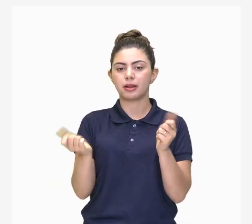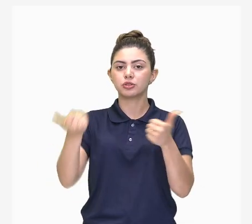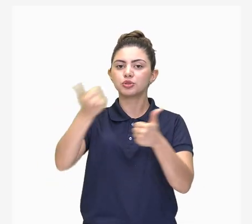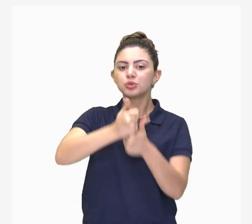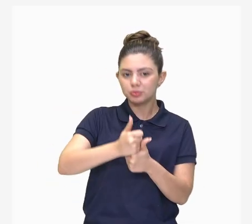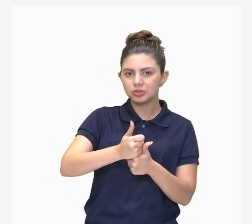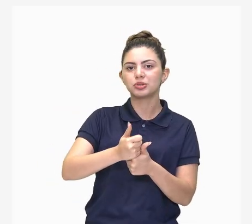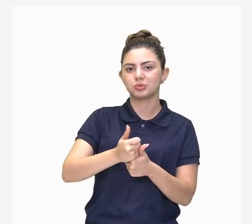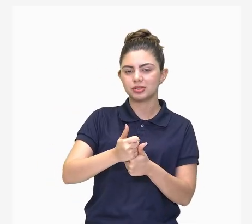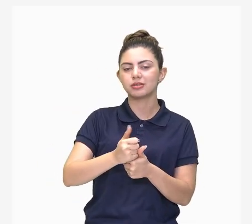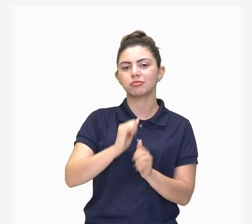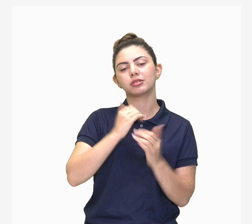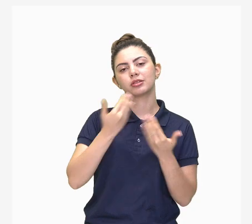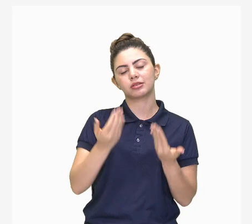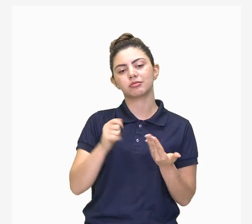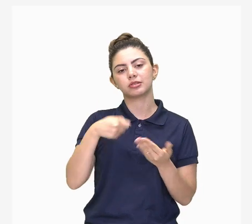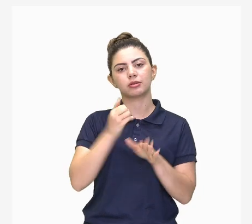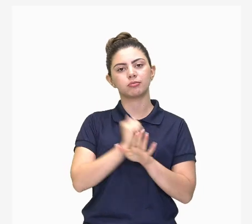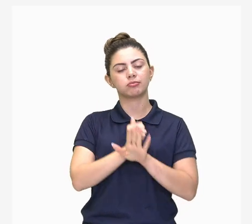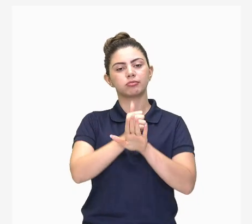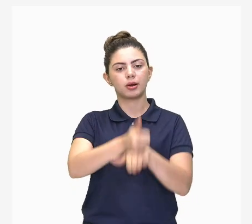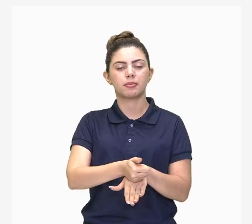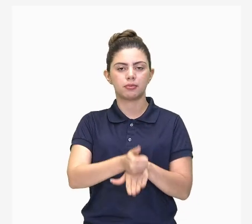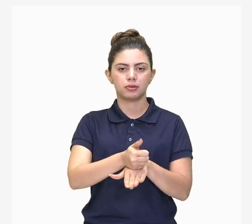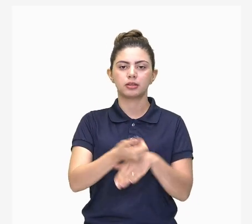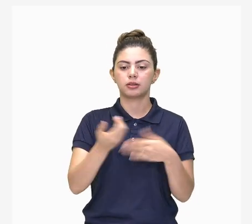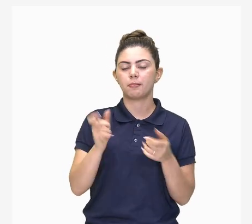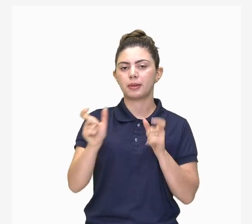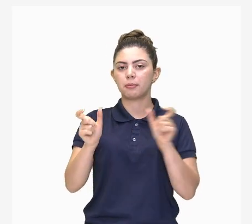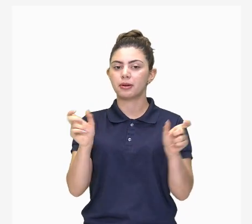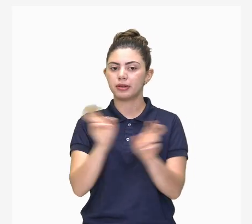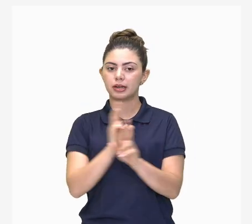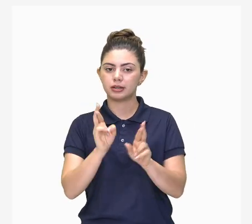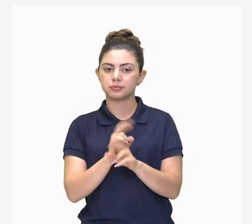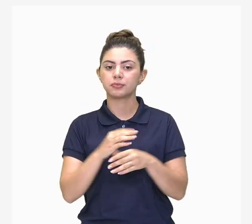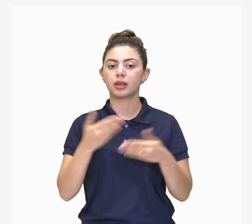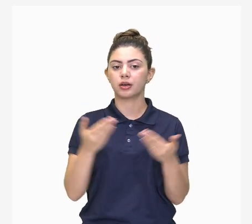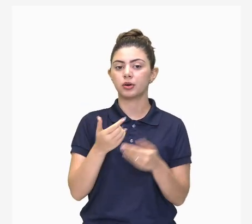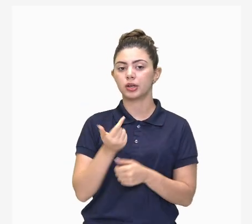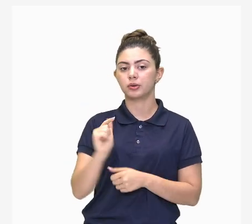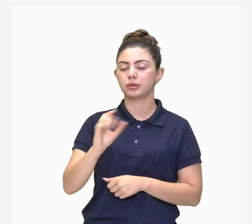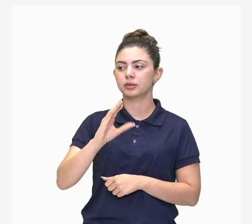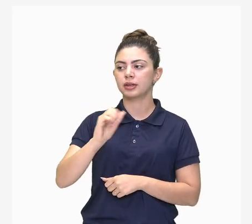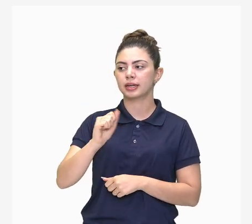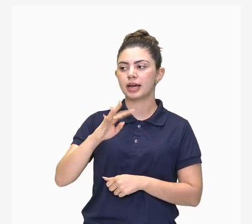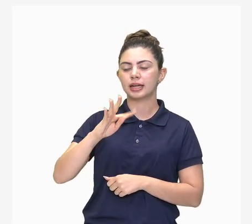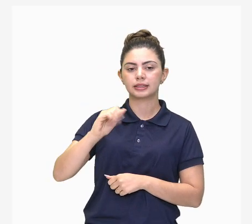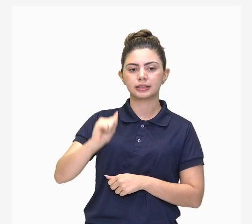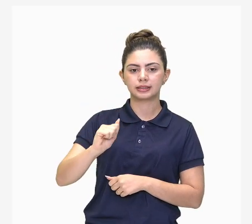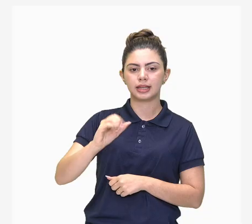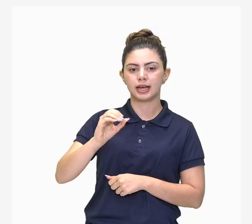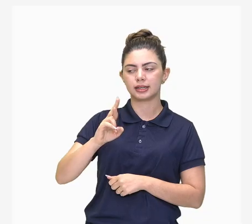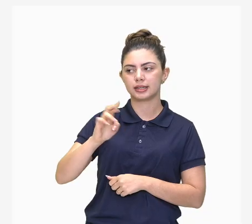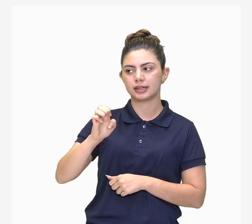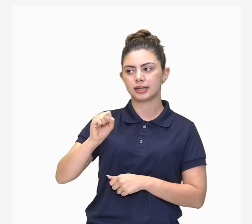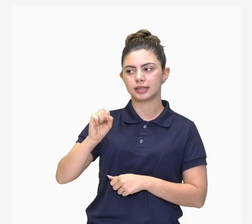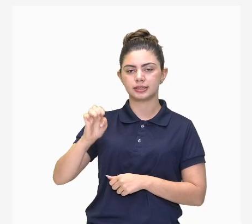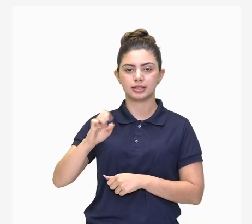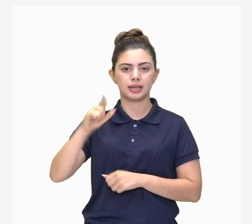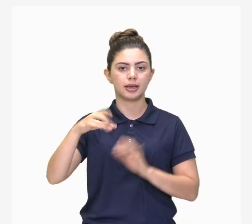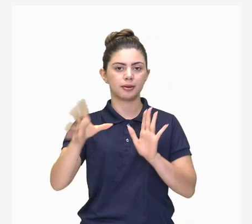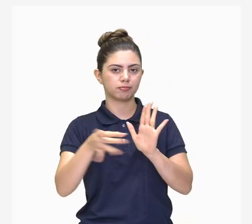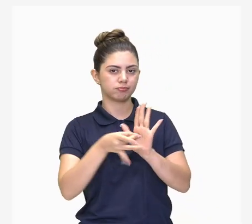de palavras que estão se relacionando. E a catacrese, ela empresta uma